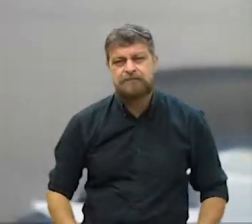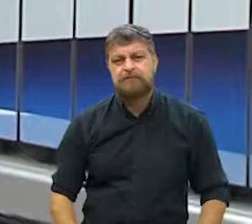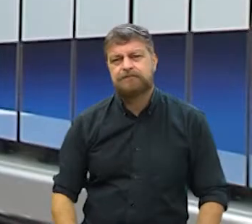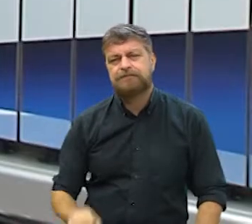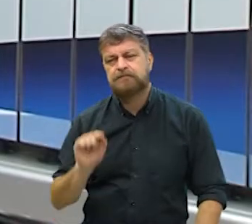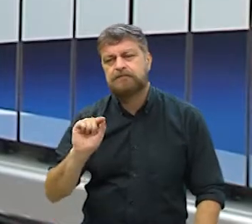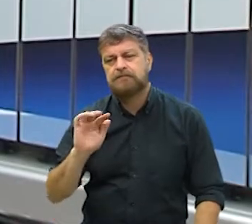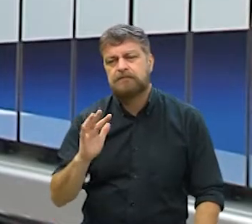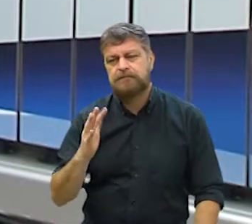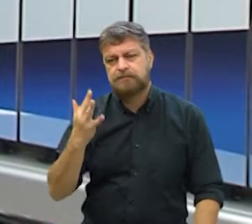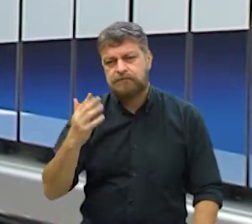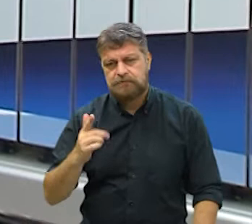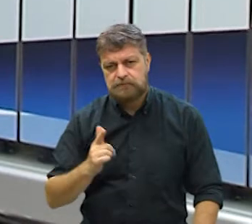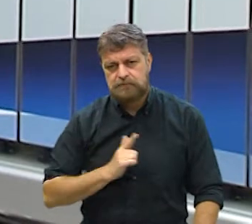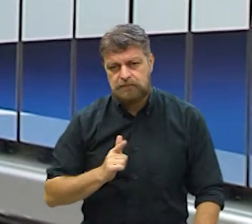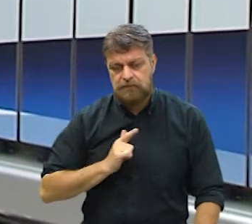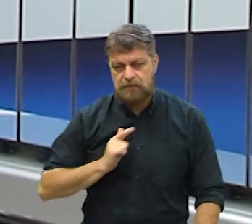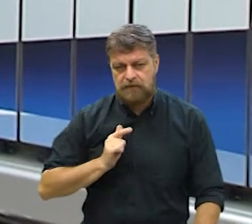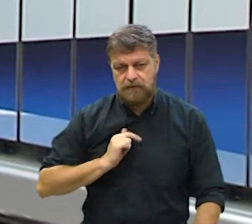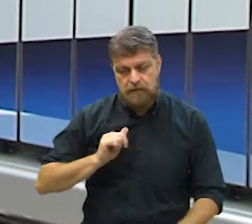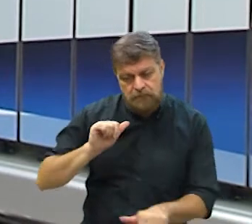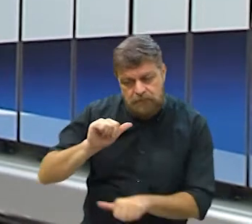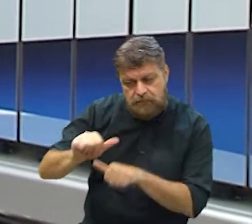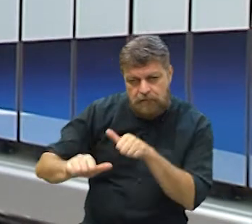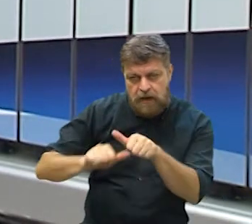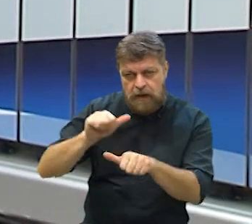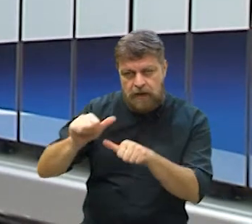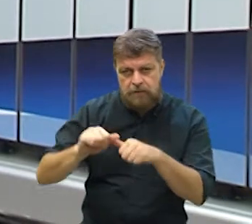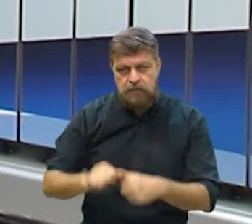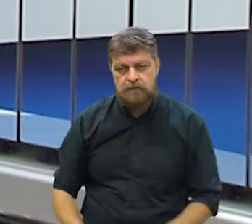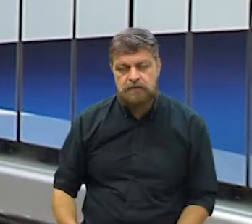né? E isso vai criar uma nova